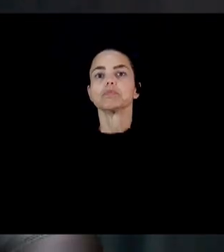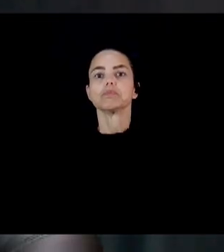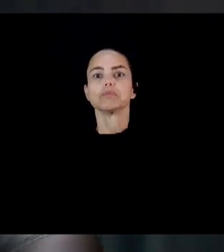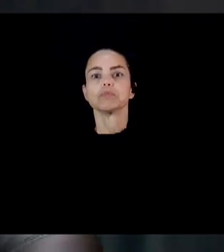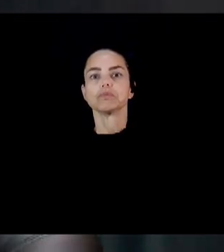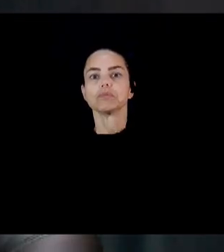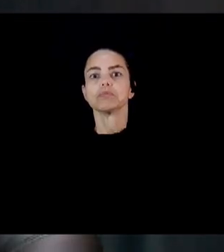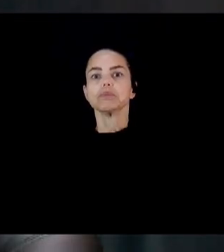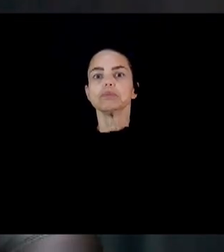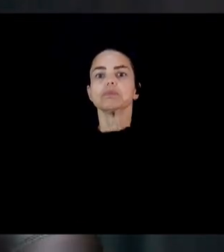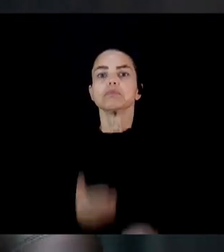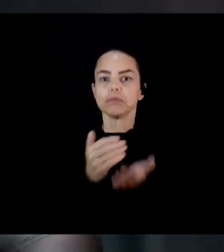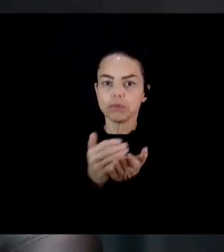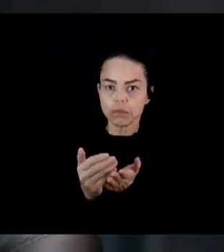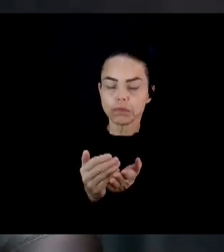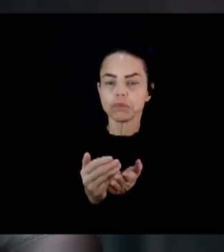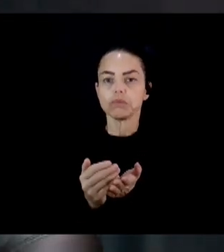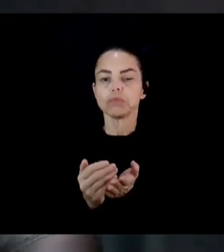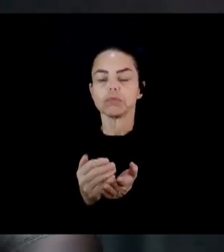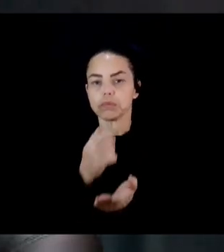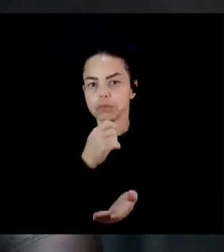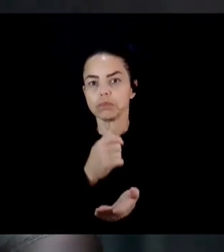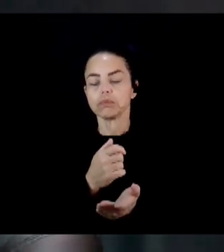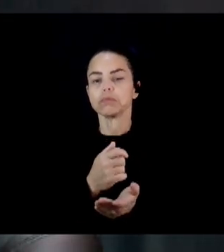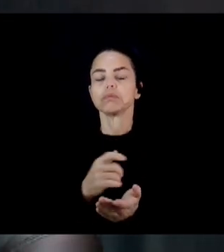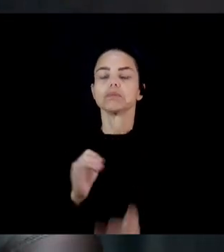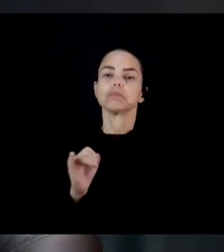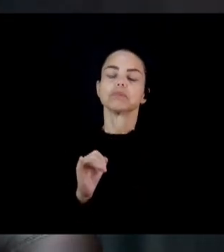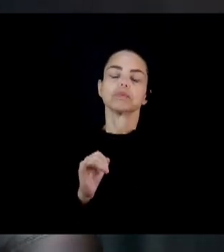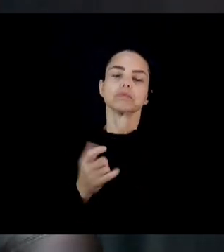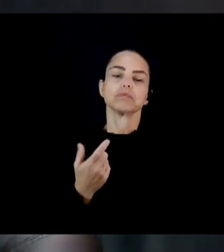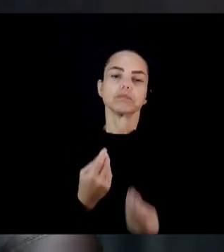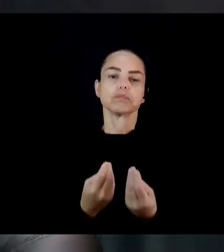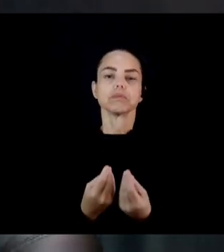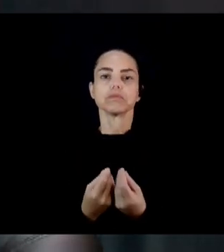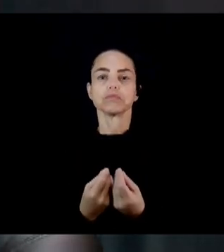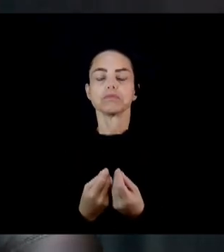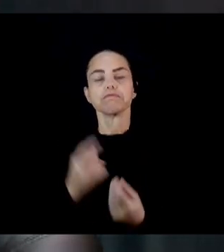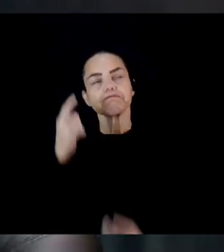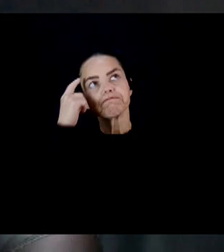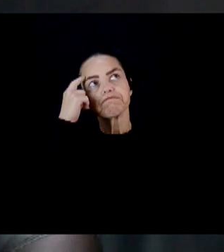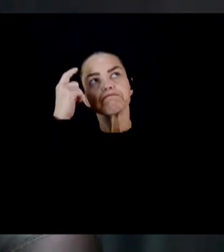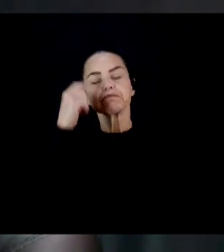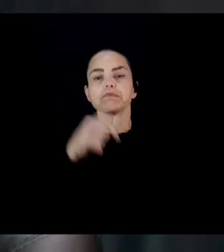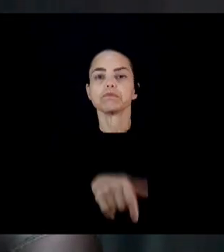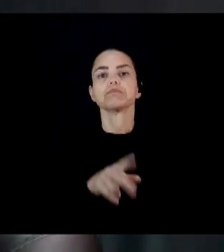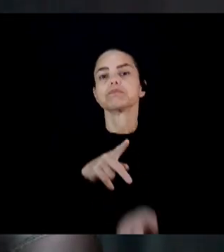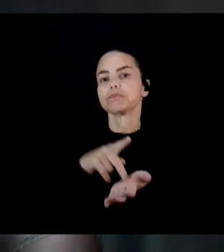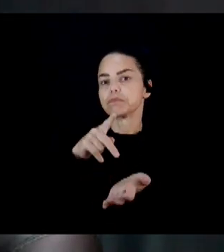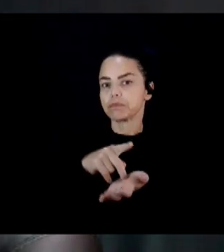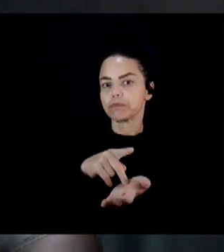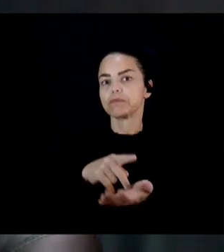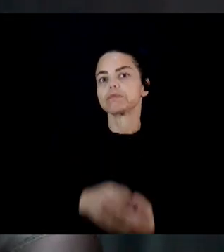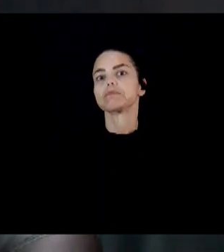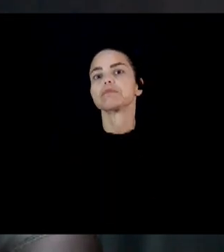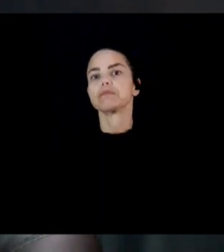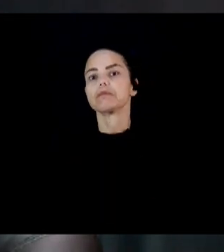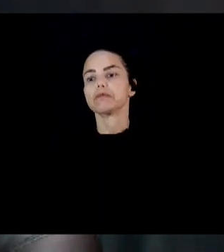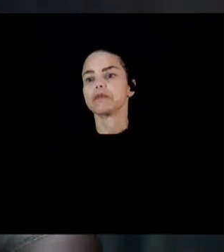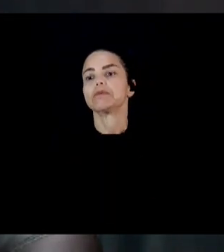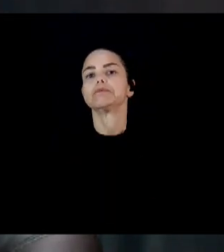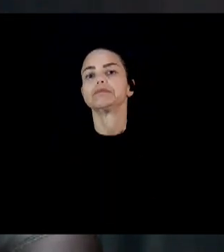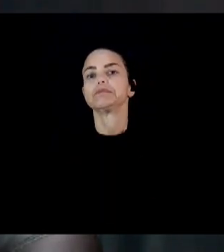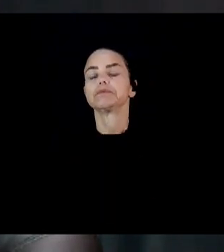Ele começa de uma forma ideológica, então, assim, é uma ideia, realmente, assim, a gente vive num mundo